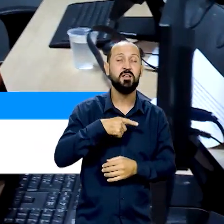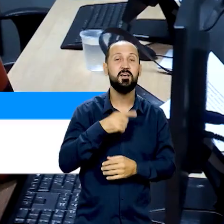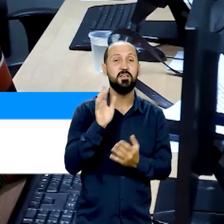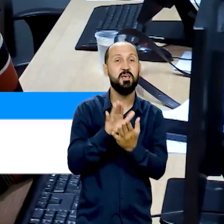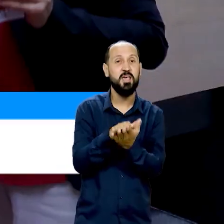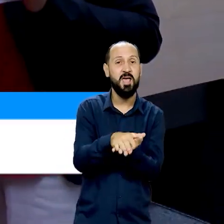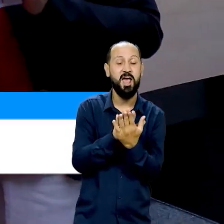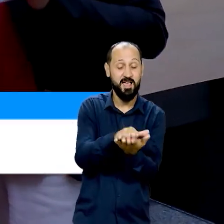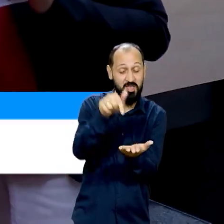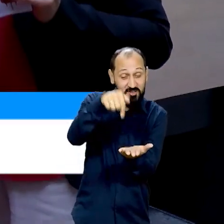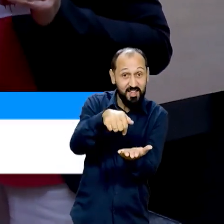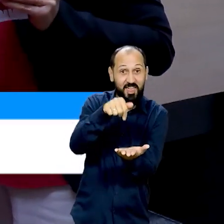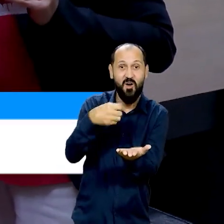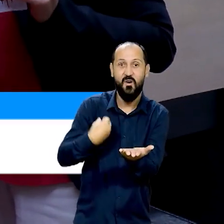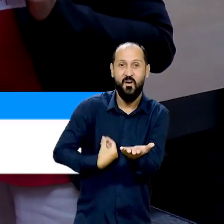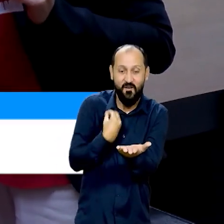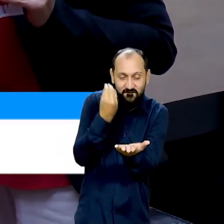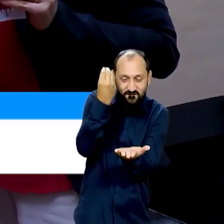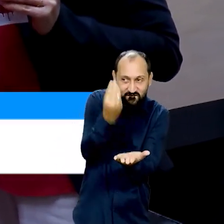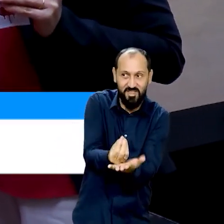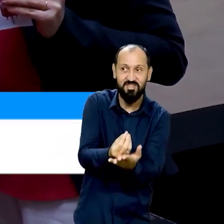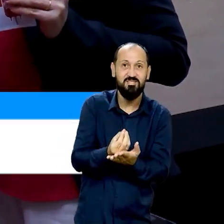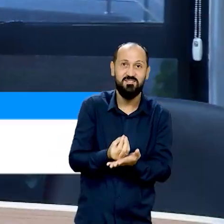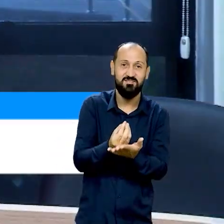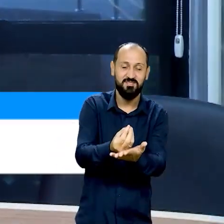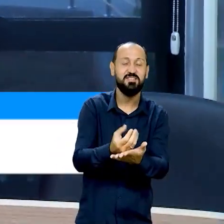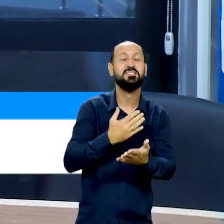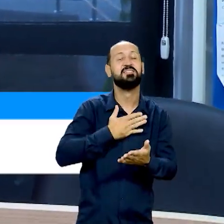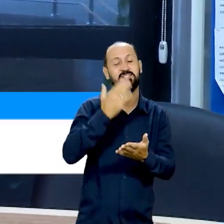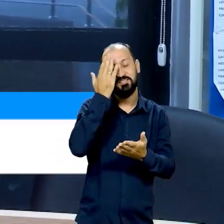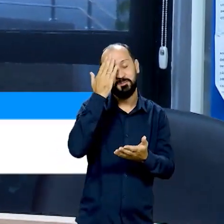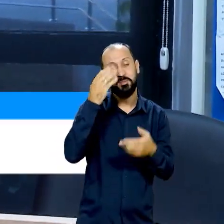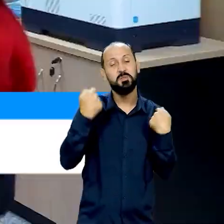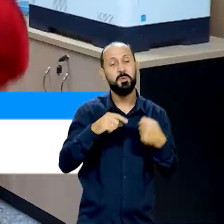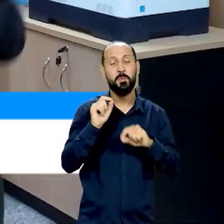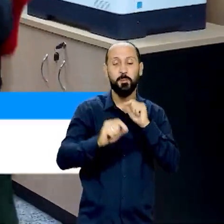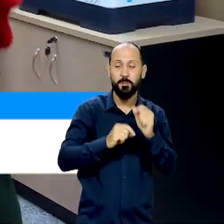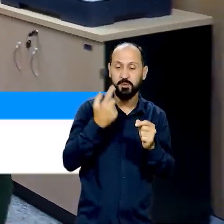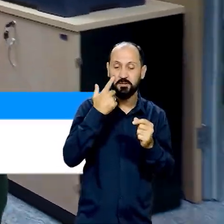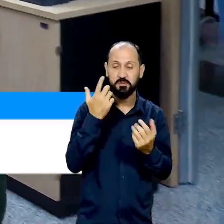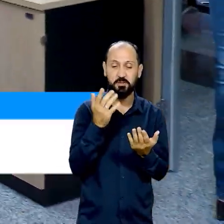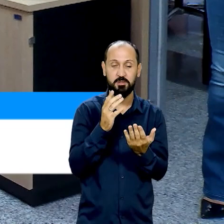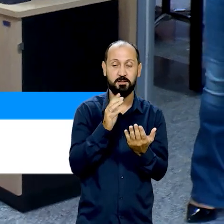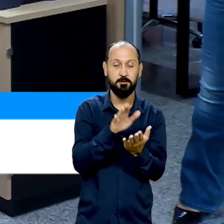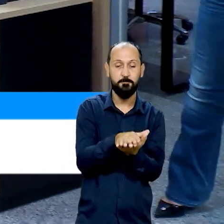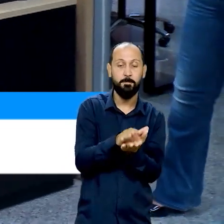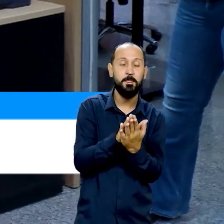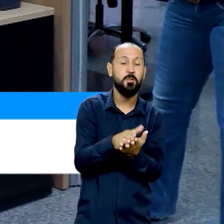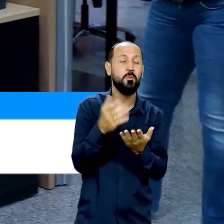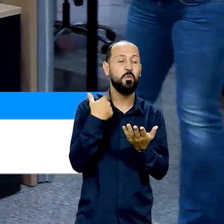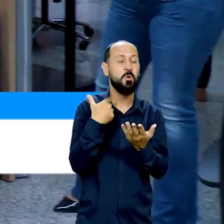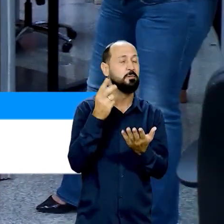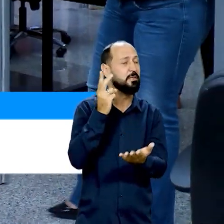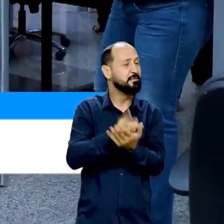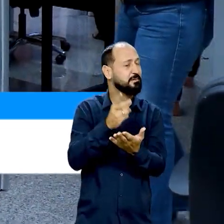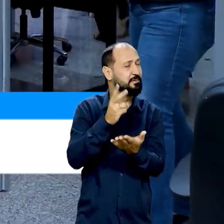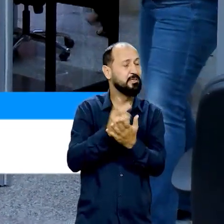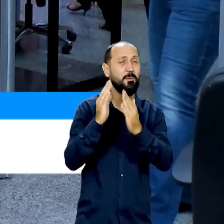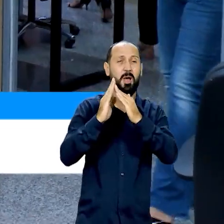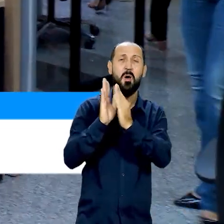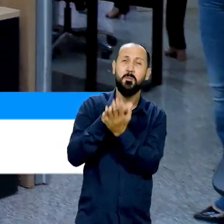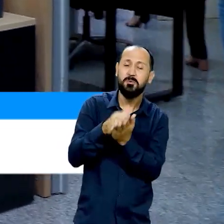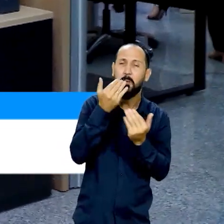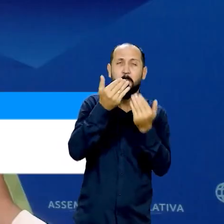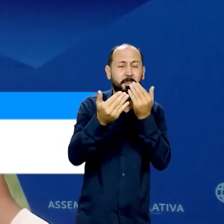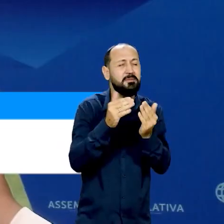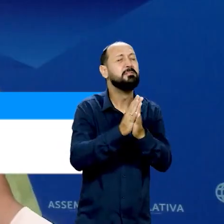vir aqui e doar vida. Nós sabemos hoje a necessidade que nós temos hoje de sangue. O Hemosul está